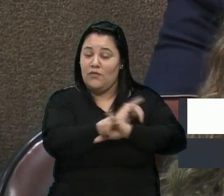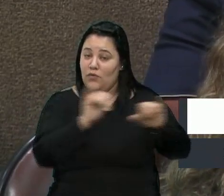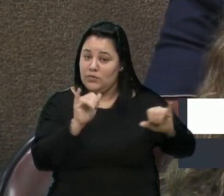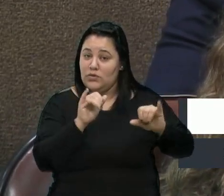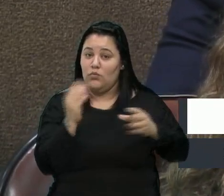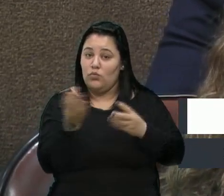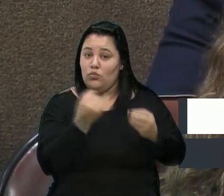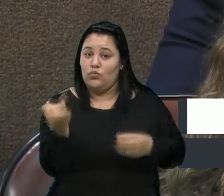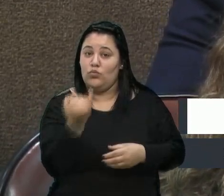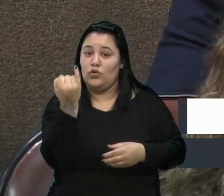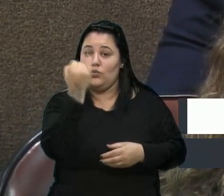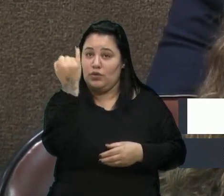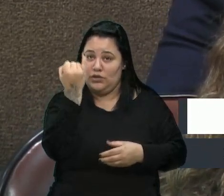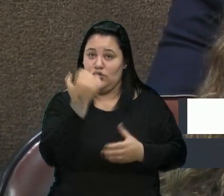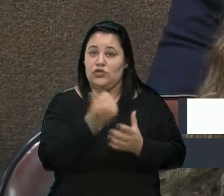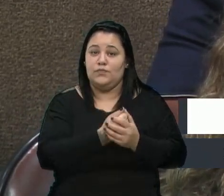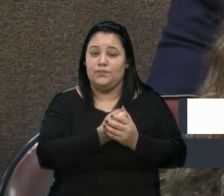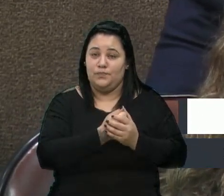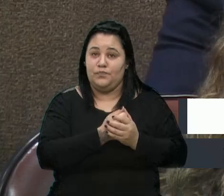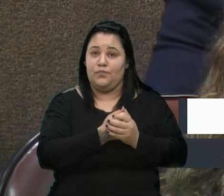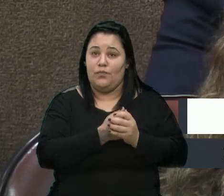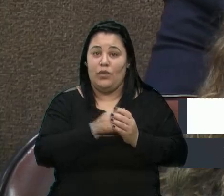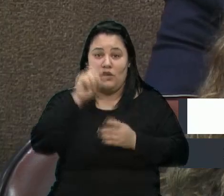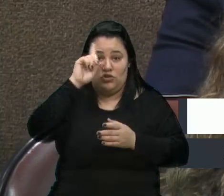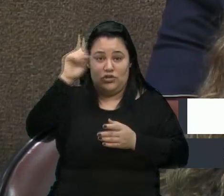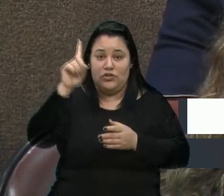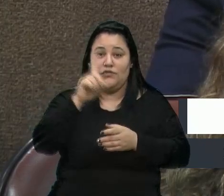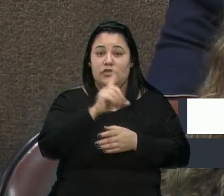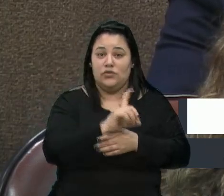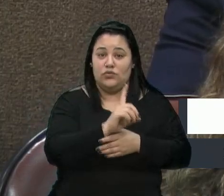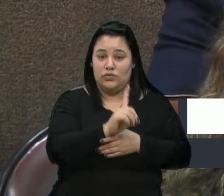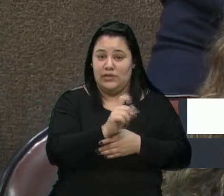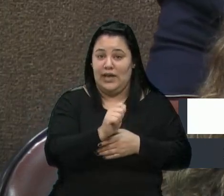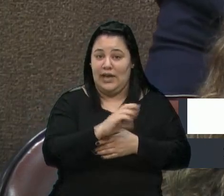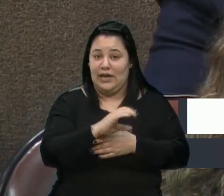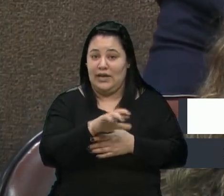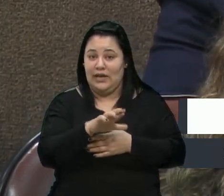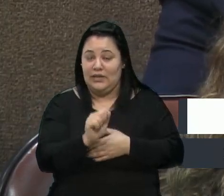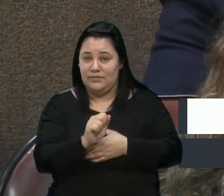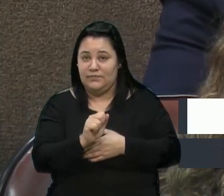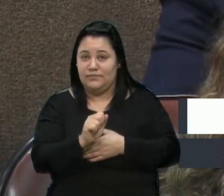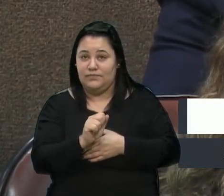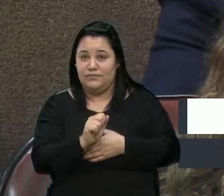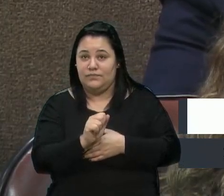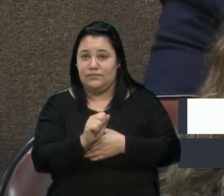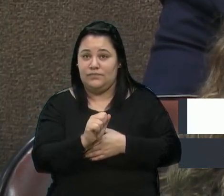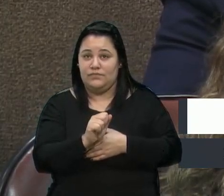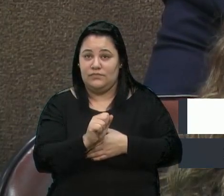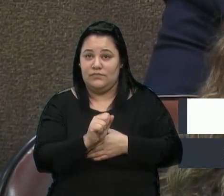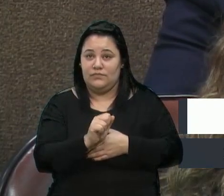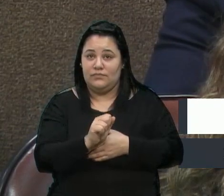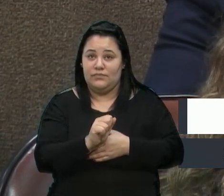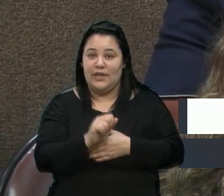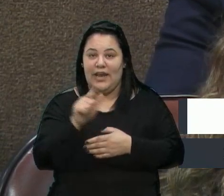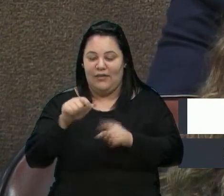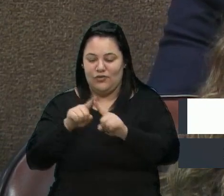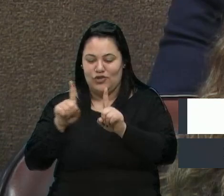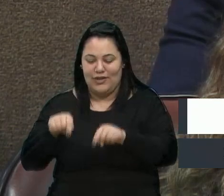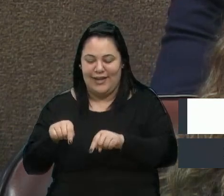da Margit Menegus, que é diretora do DACRA, embora ela tenha esse sobrenome, não é nepotismo, ela é servidora